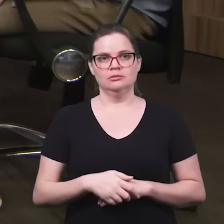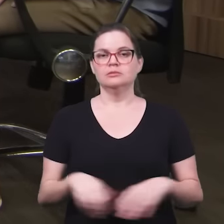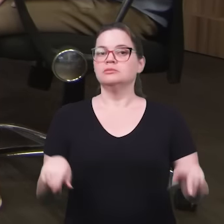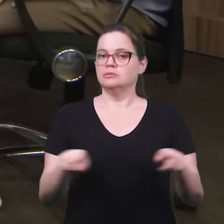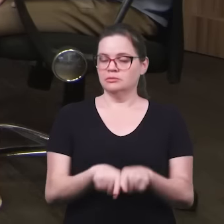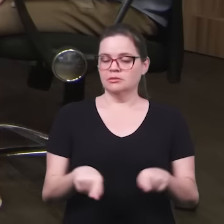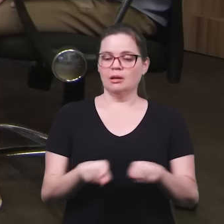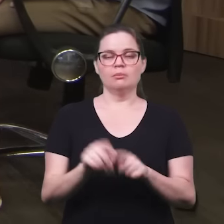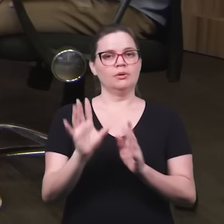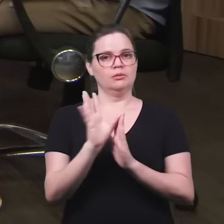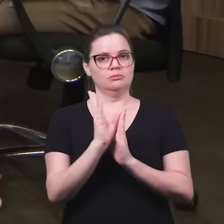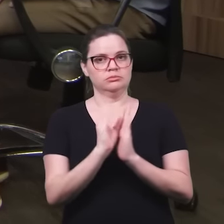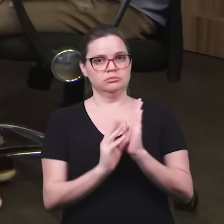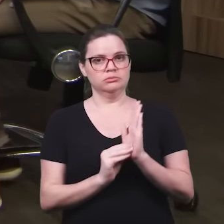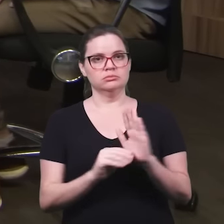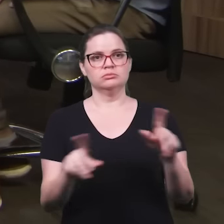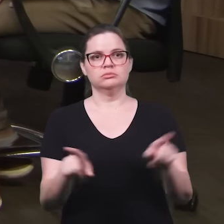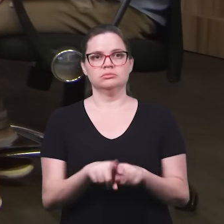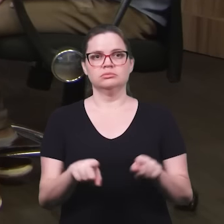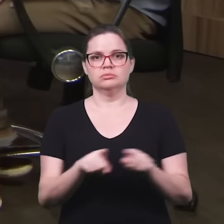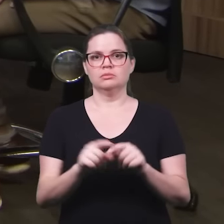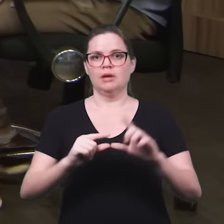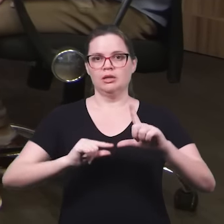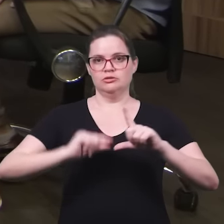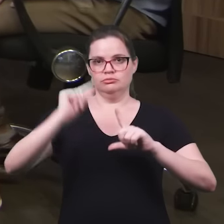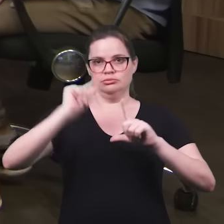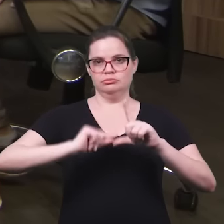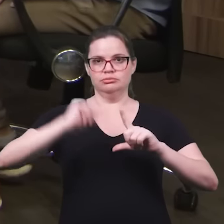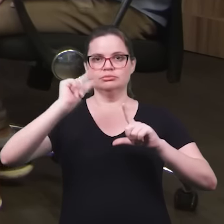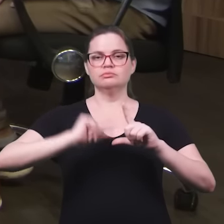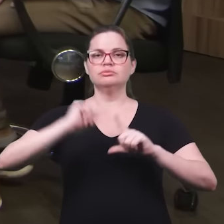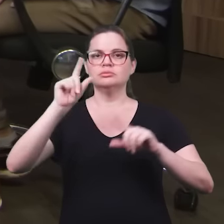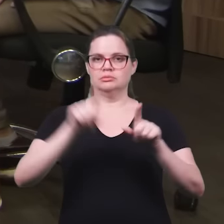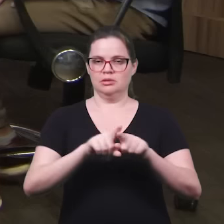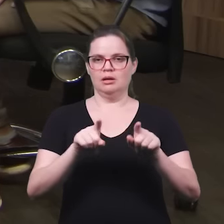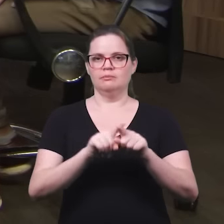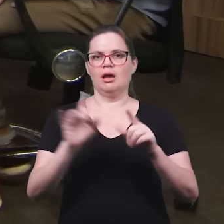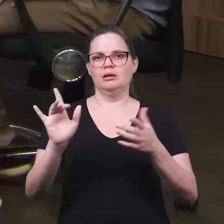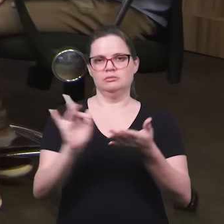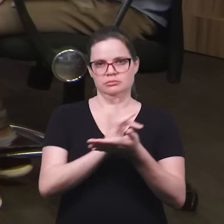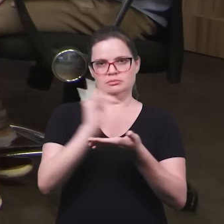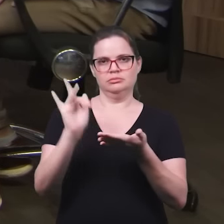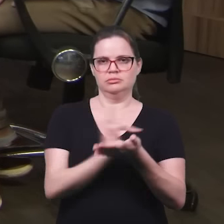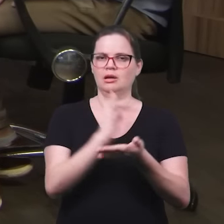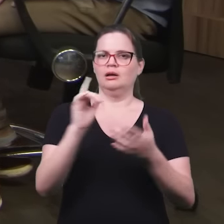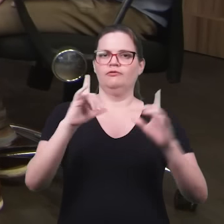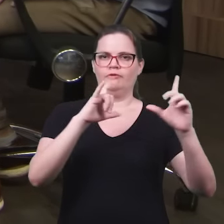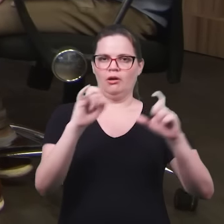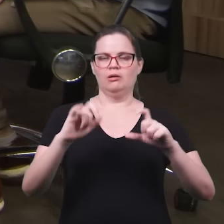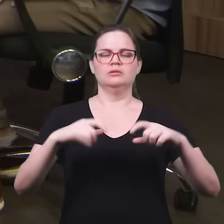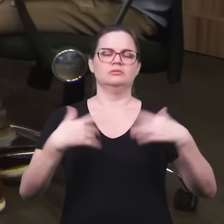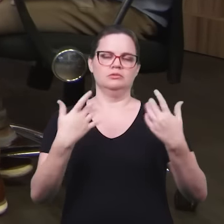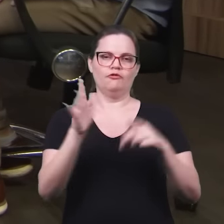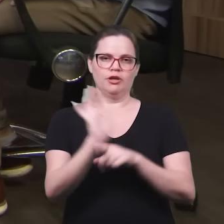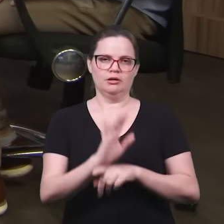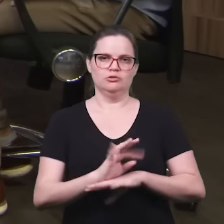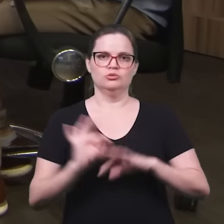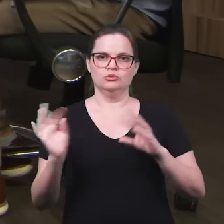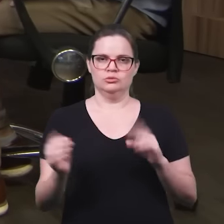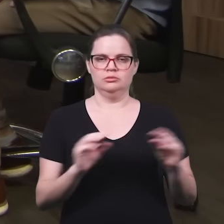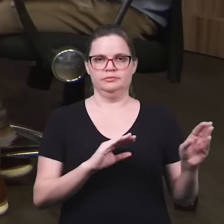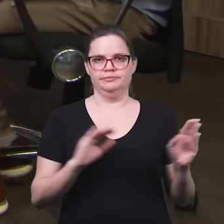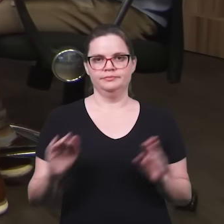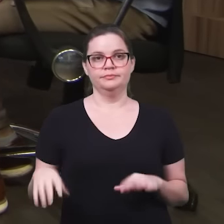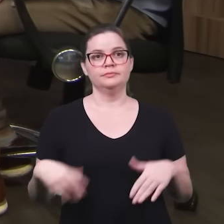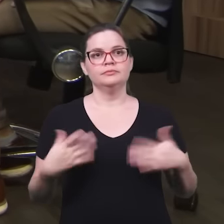inclusive, para os conteúdos de feed, que a gente chama, que é Reels, Carrossel, etc, etc. Então, assim, primeiro de